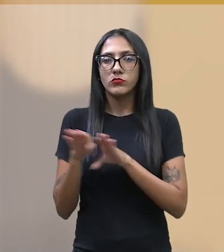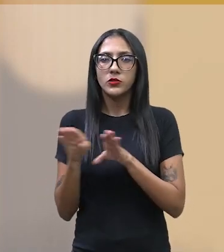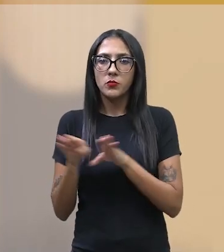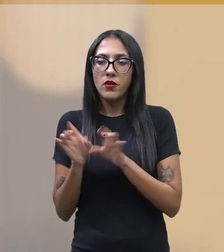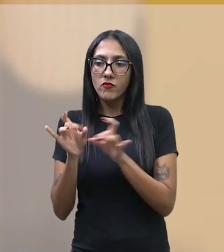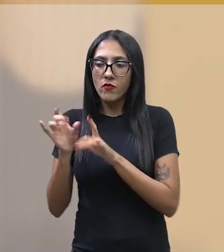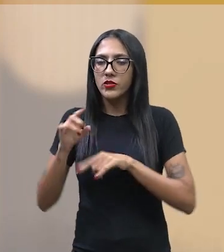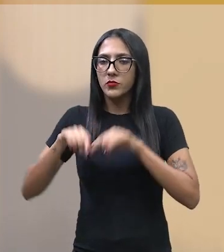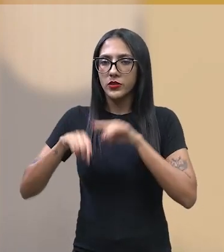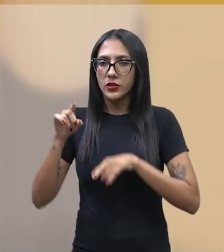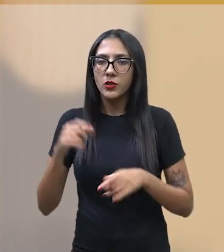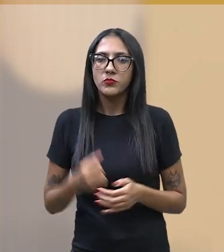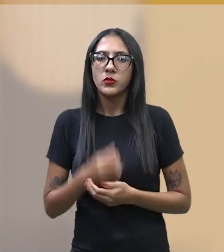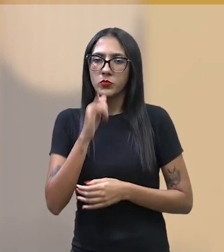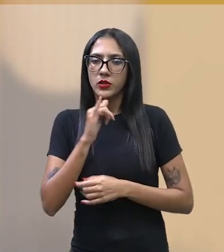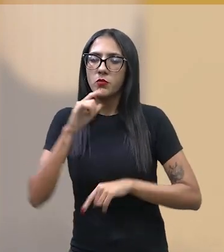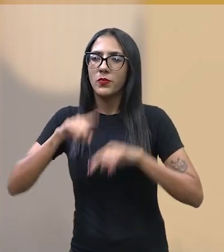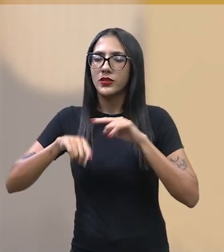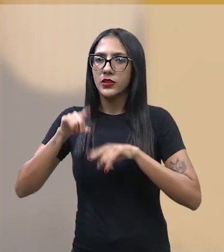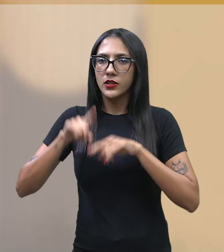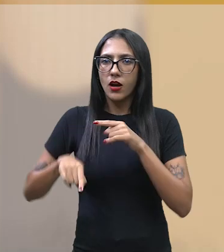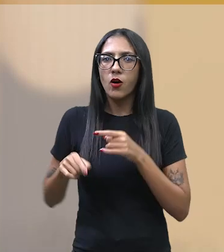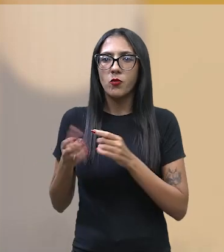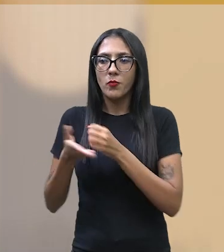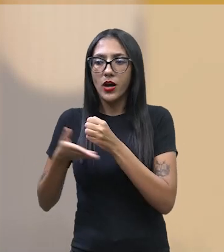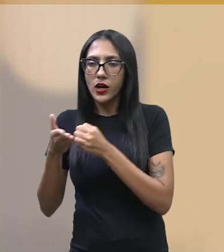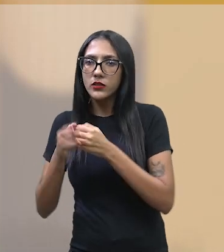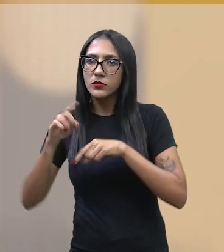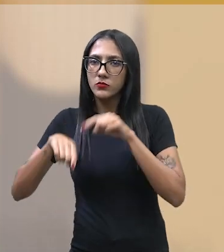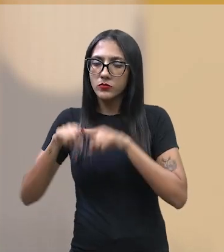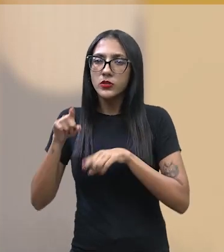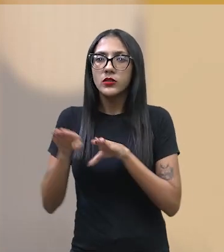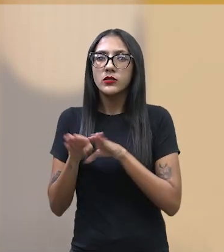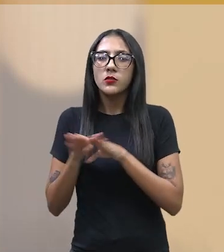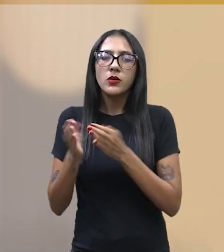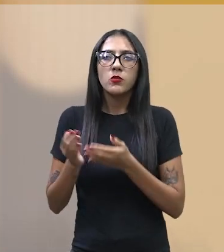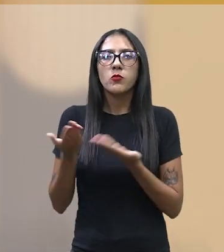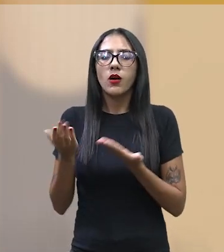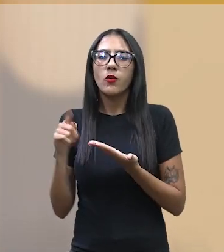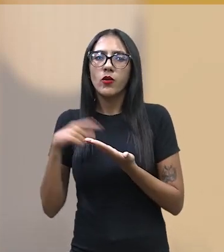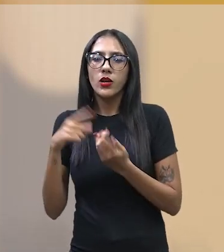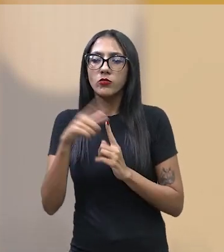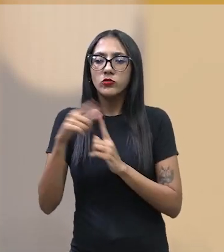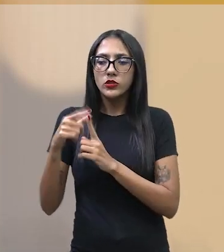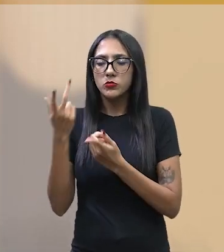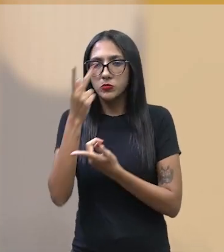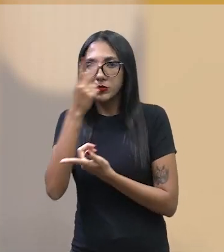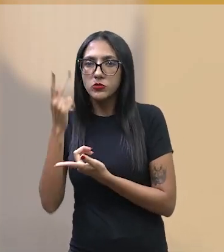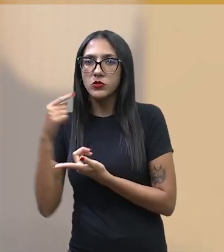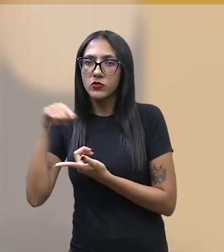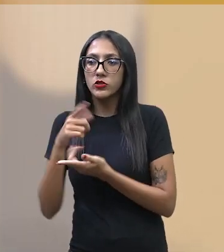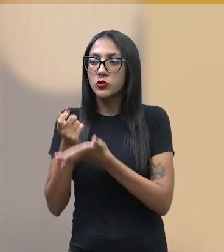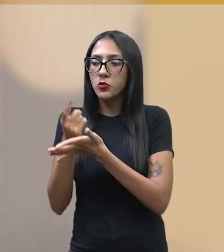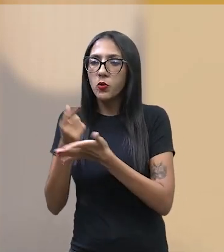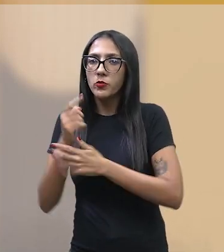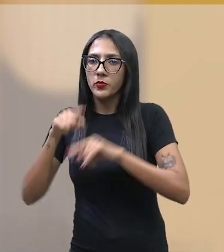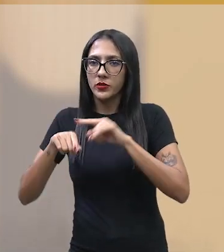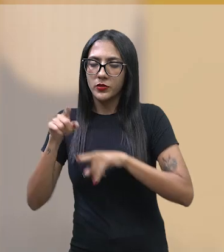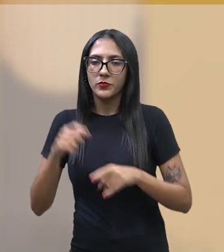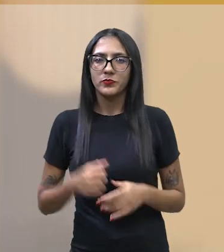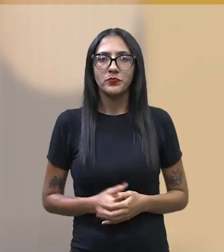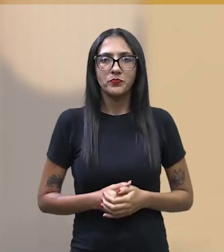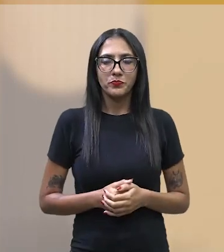as matérias-primas, as comissões, o fornecedor que você utiliza e assim por diante. Então, a